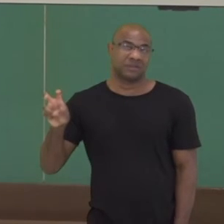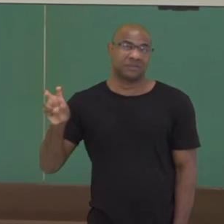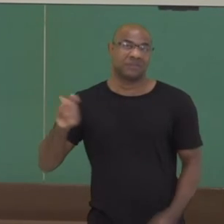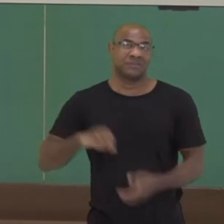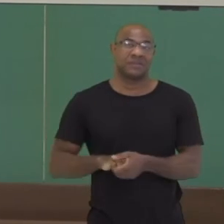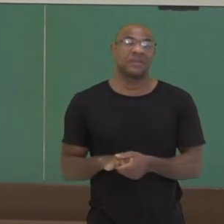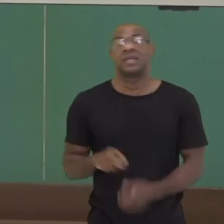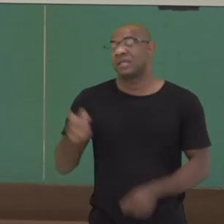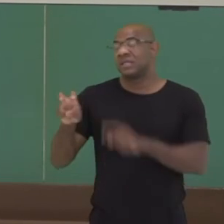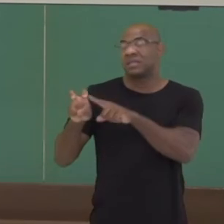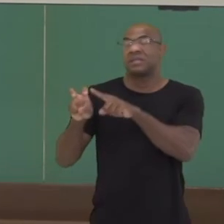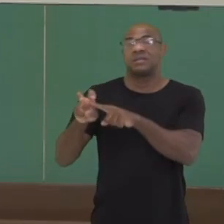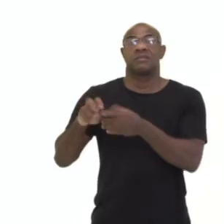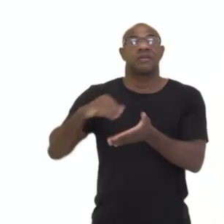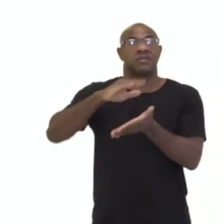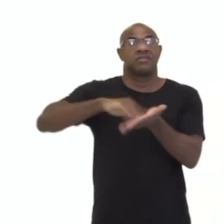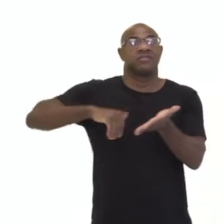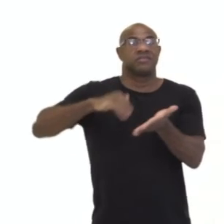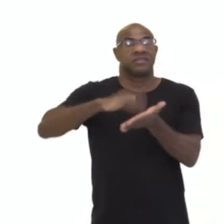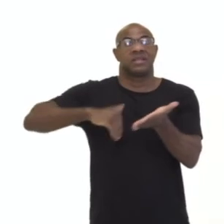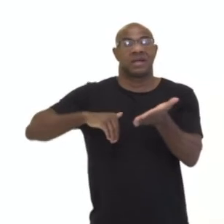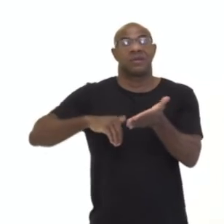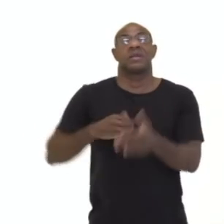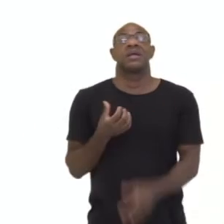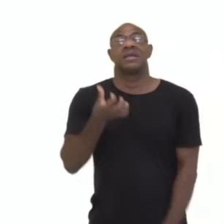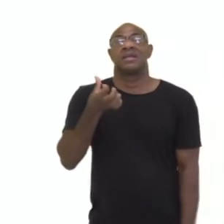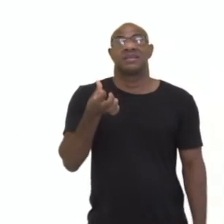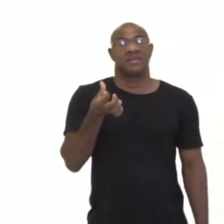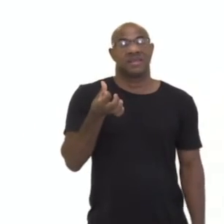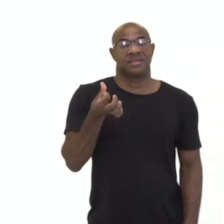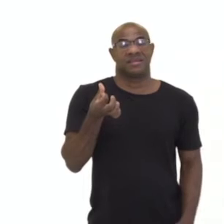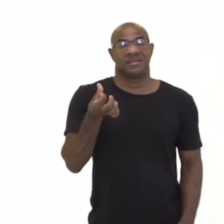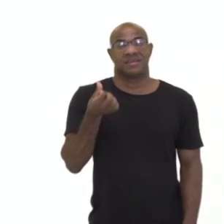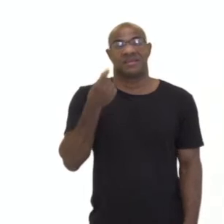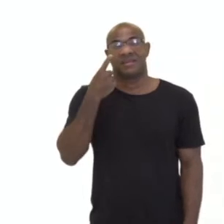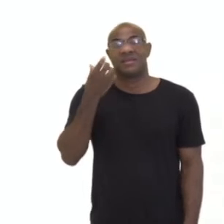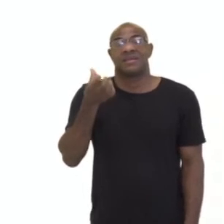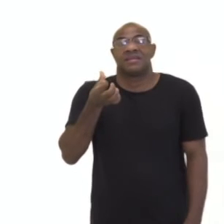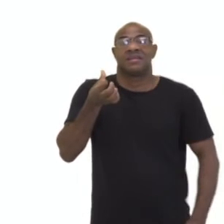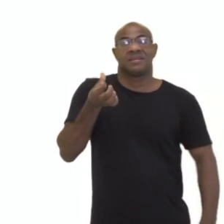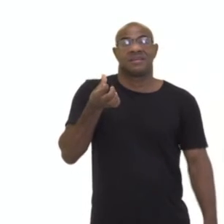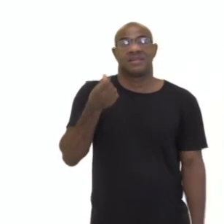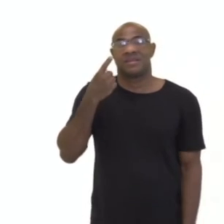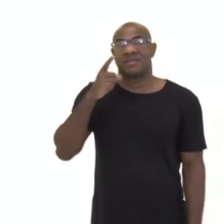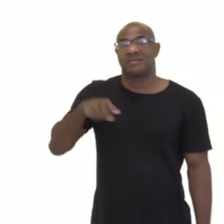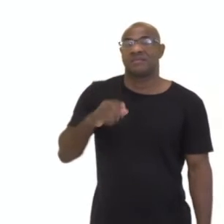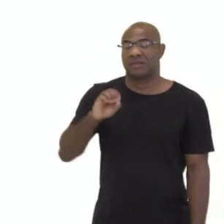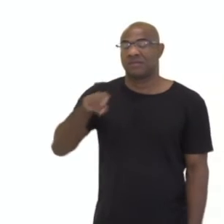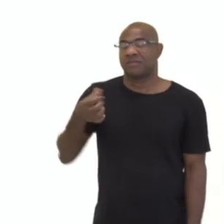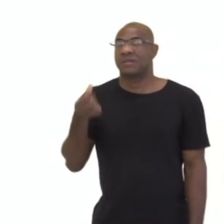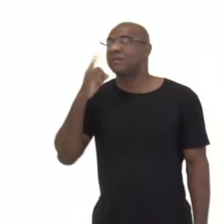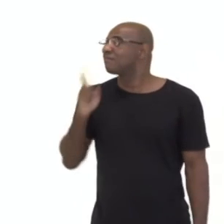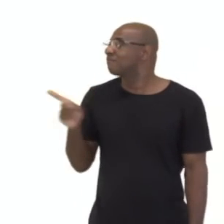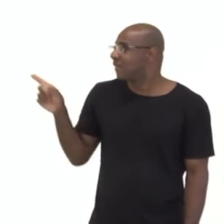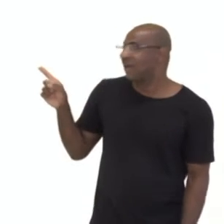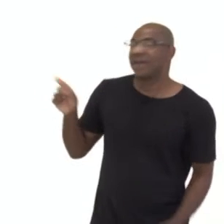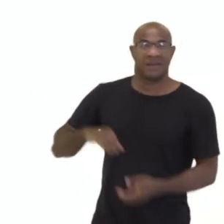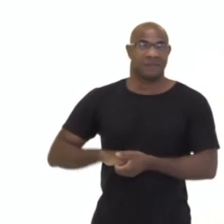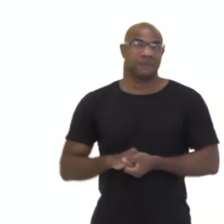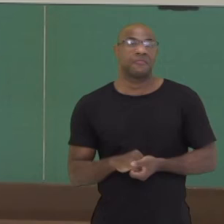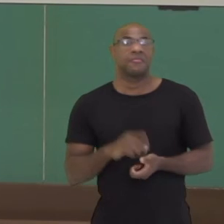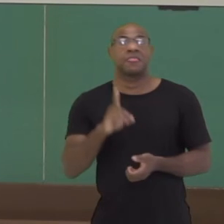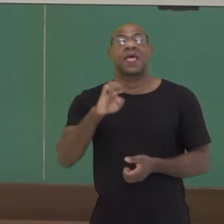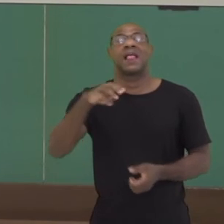5 inteiros eu vou tirar 6 décimos. Fazendo a subtração, olha lá, 4,4.